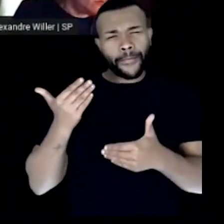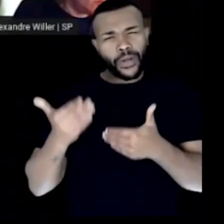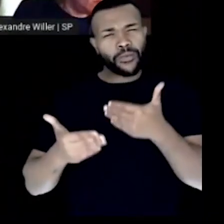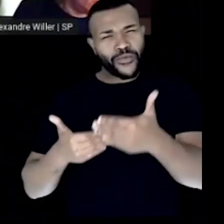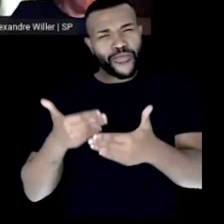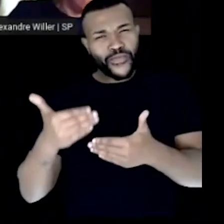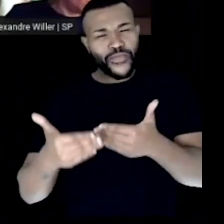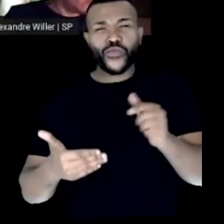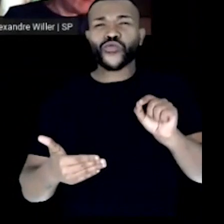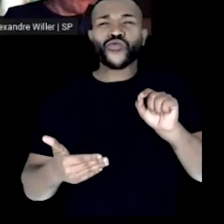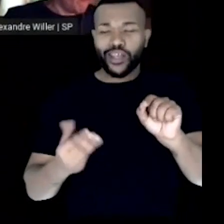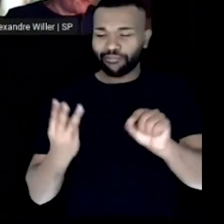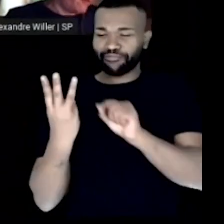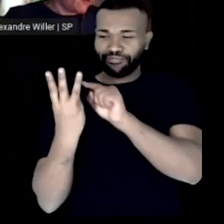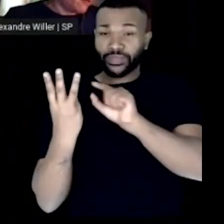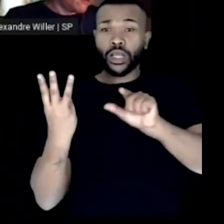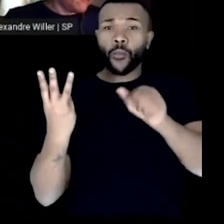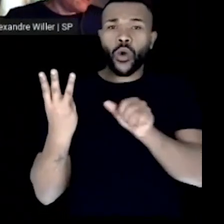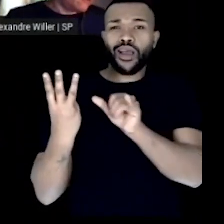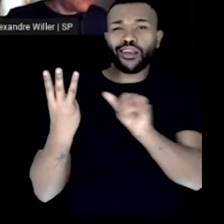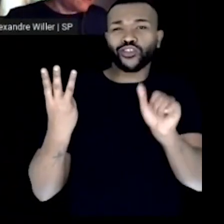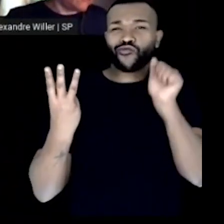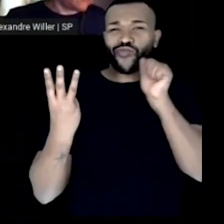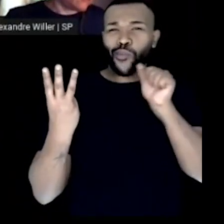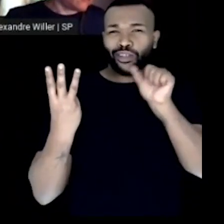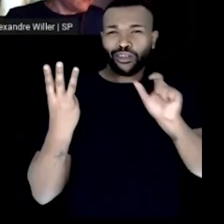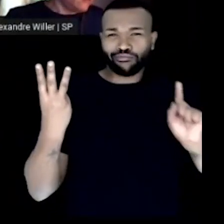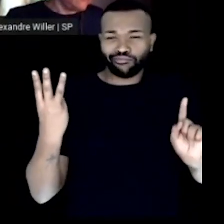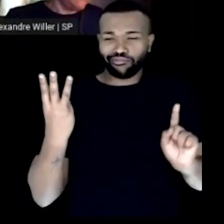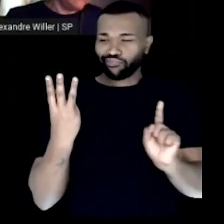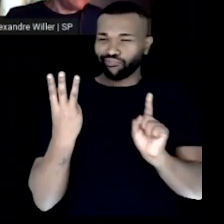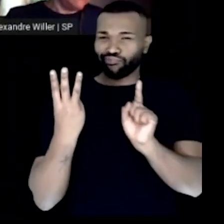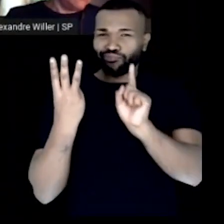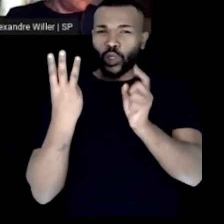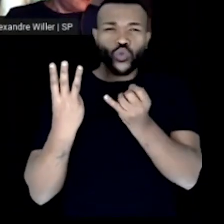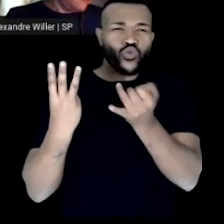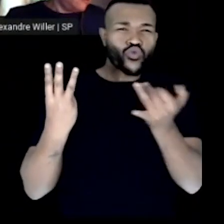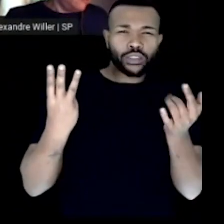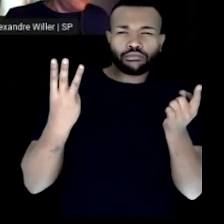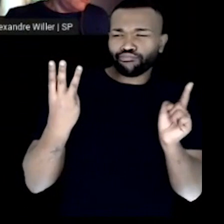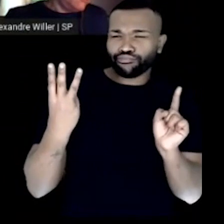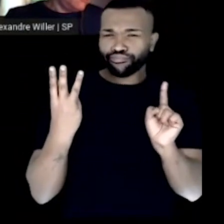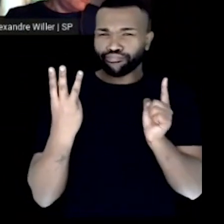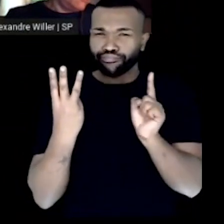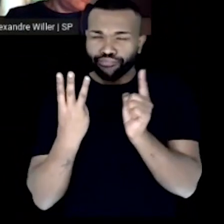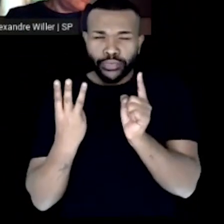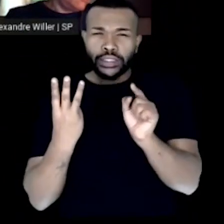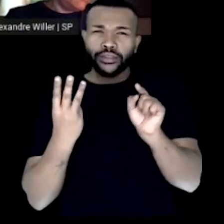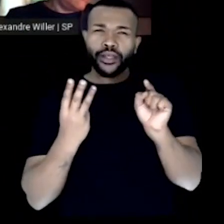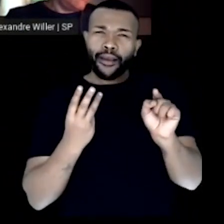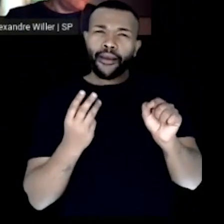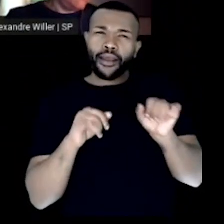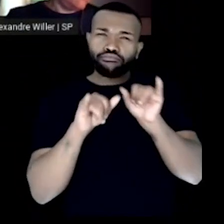ápice mais adiante, quando surge a energia feminina, né? Surgem algumas figuras assim, que